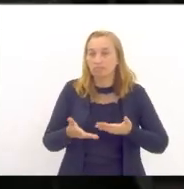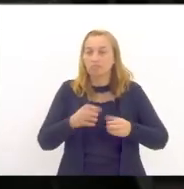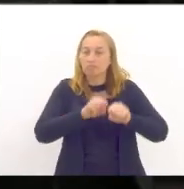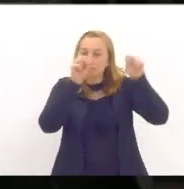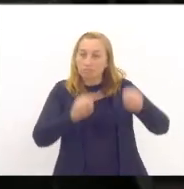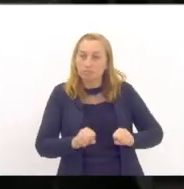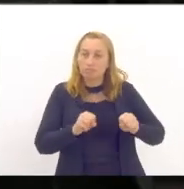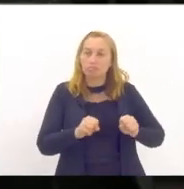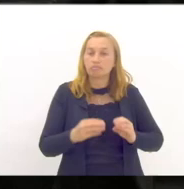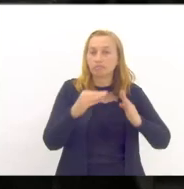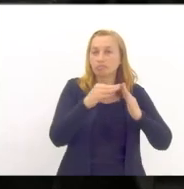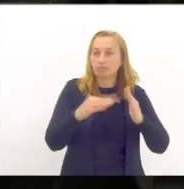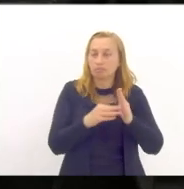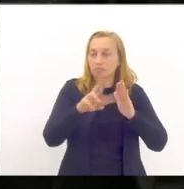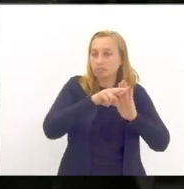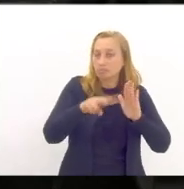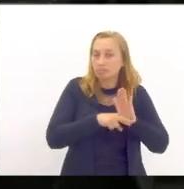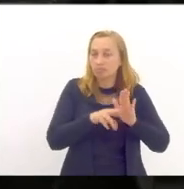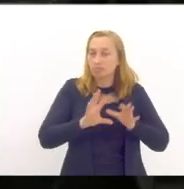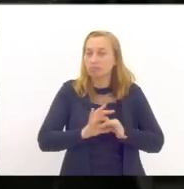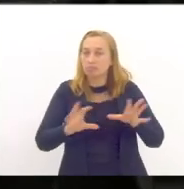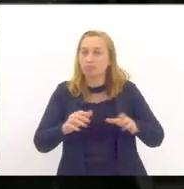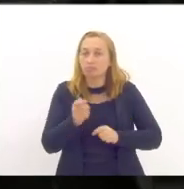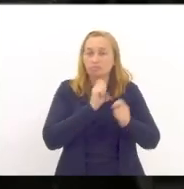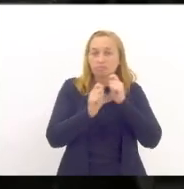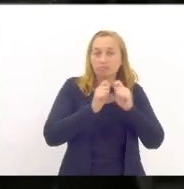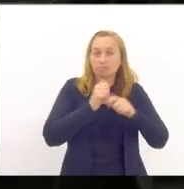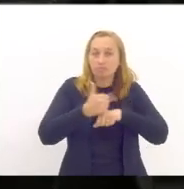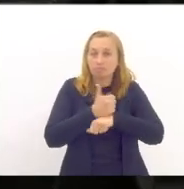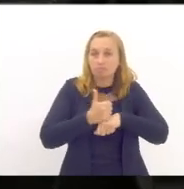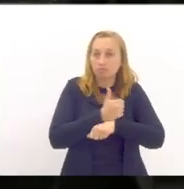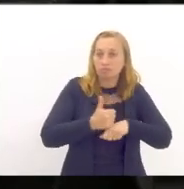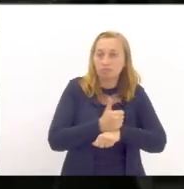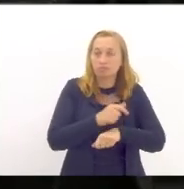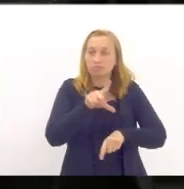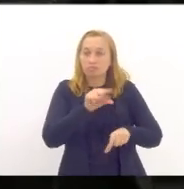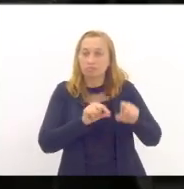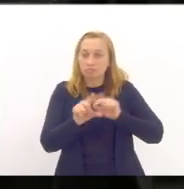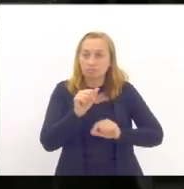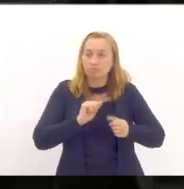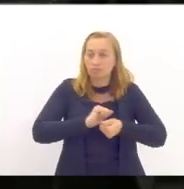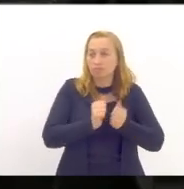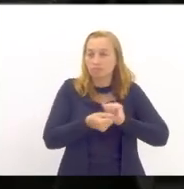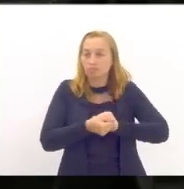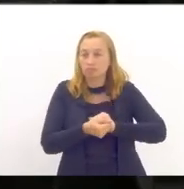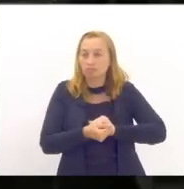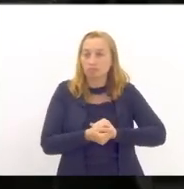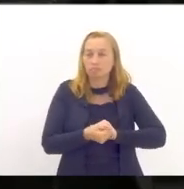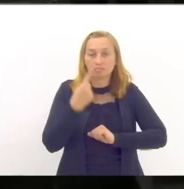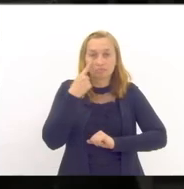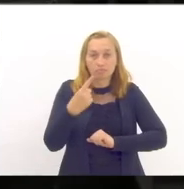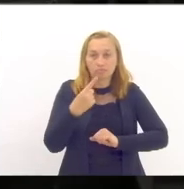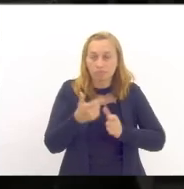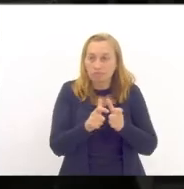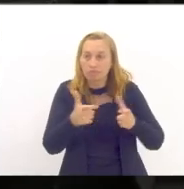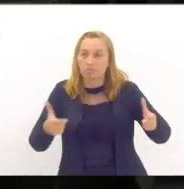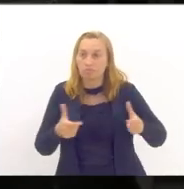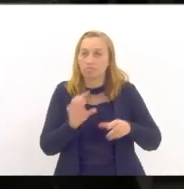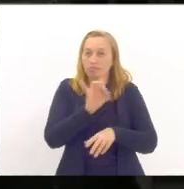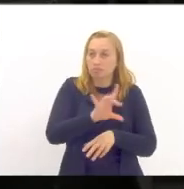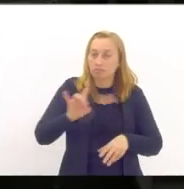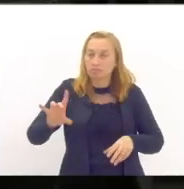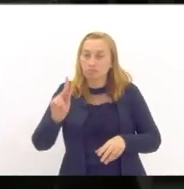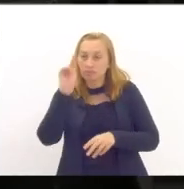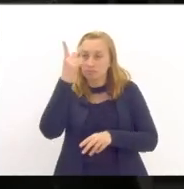de métodos e regras que permite que o jornalismo profissional adote critérios e calcule o tamanho e a relevância que cada